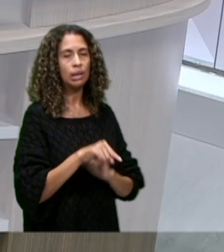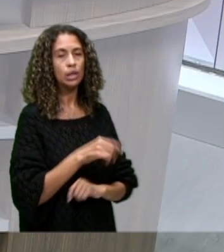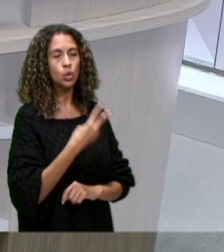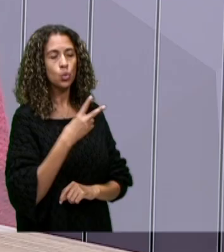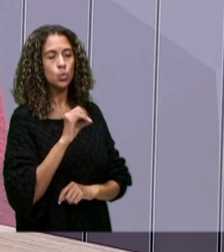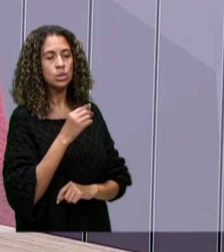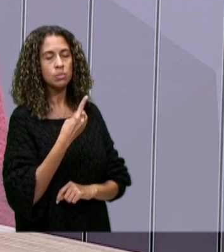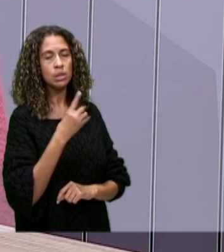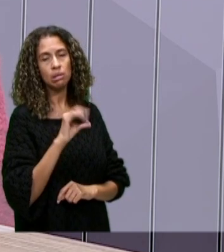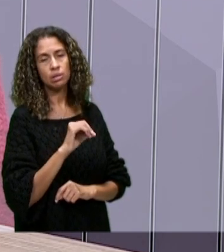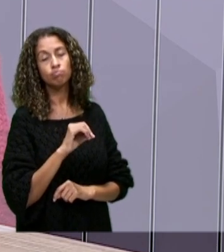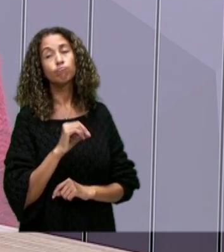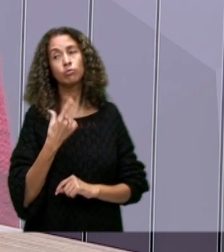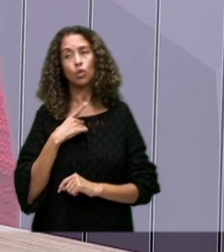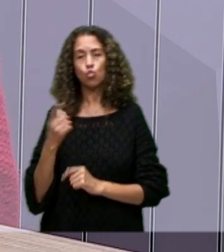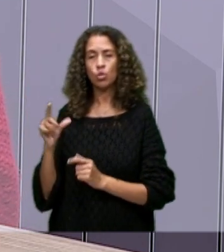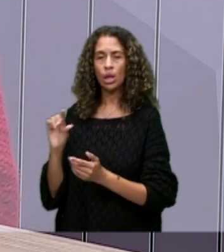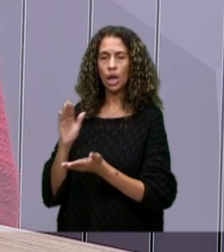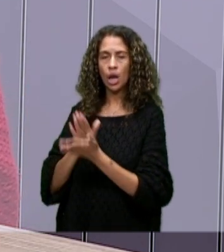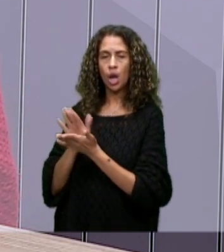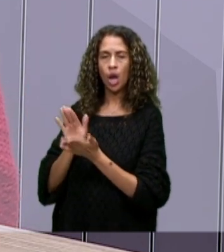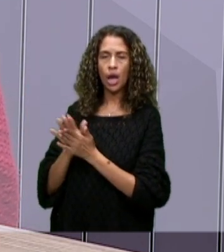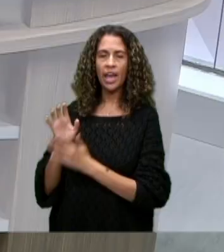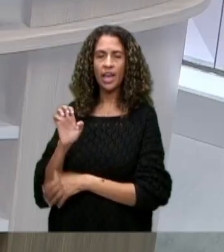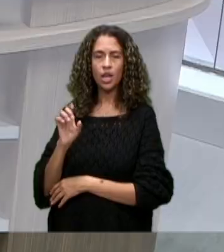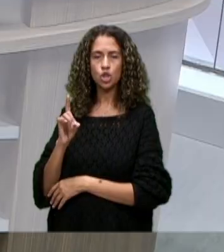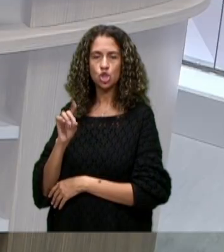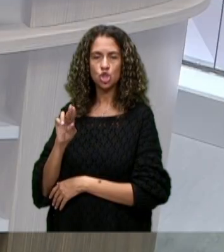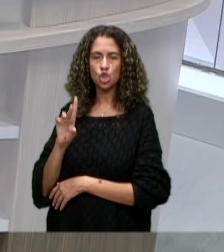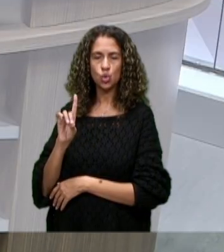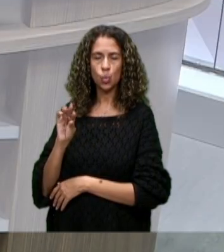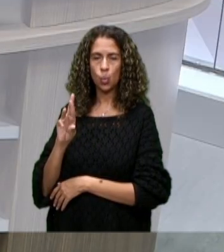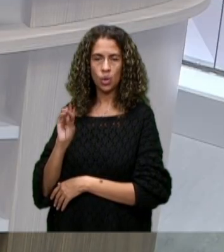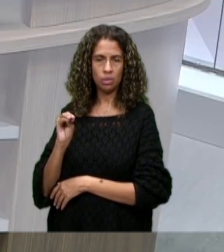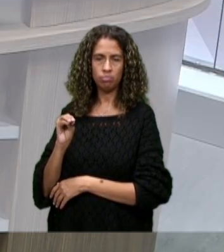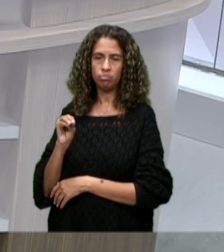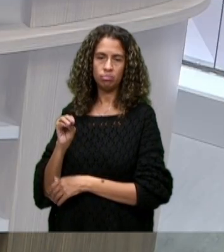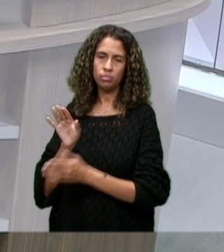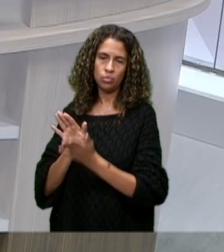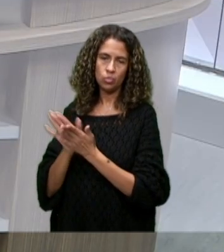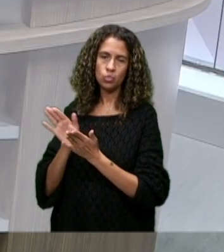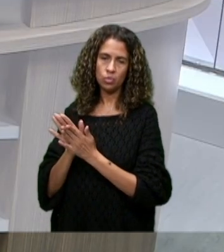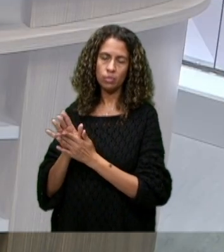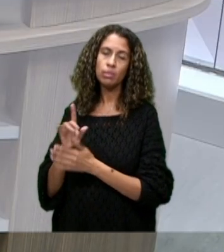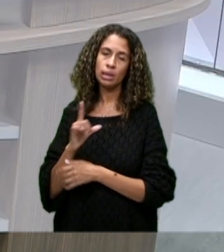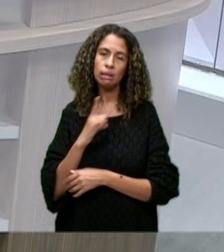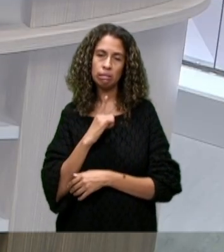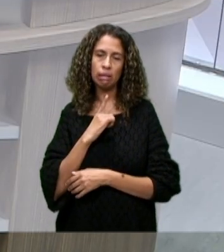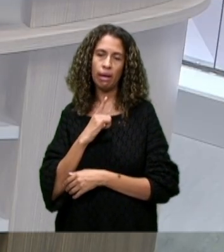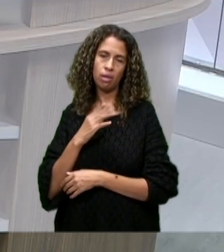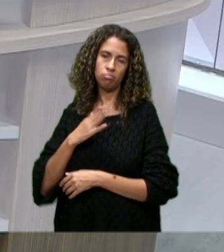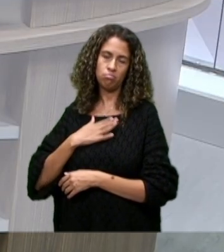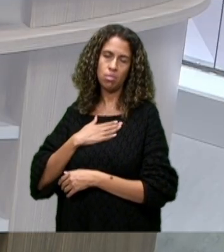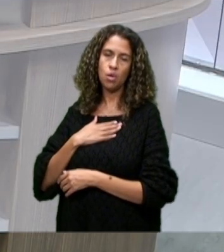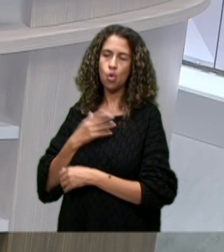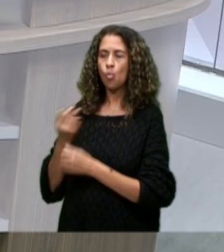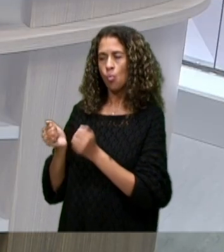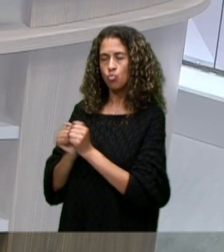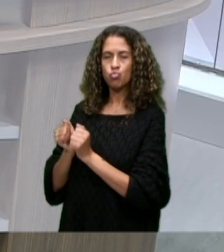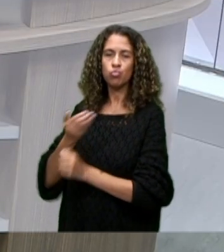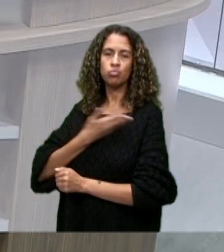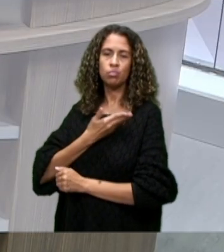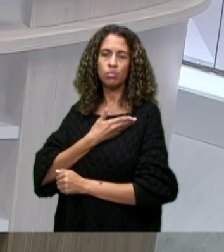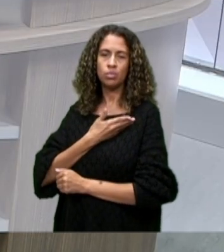Bom, então não vai ter editora, né? Vai ser só uma gráfica que vai imprimir. Editora, eu botei um nome lá, que é a editora que eu fiz do meu amigo